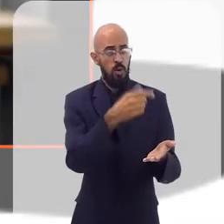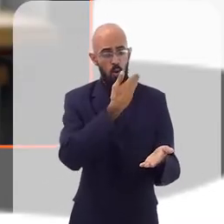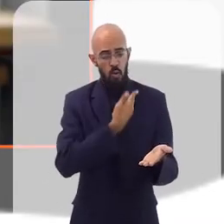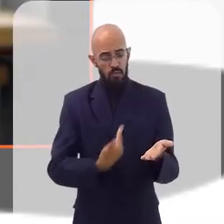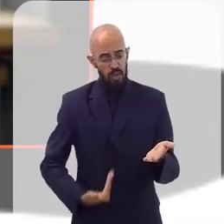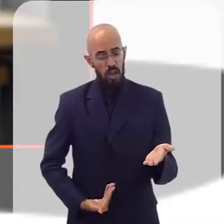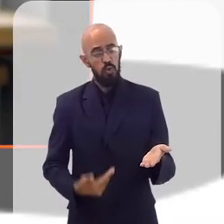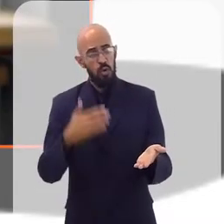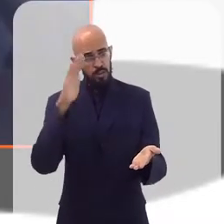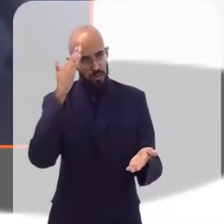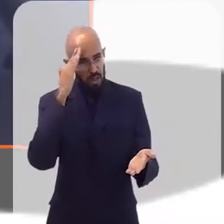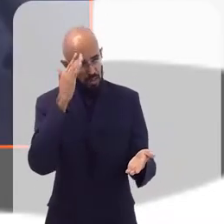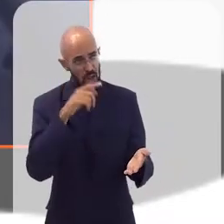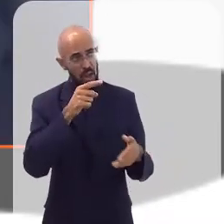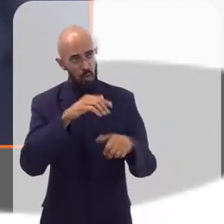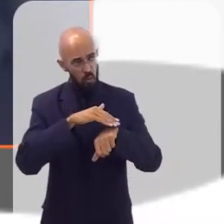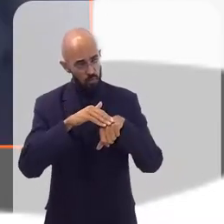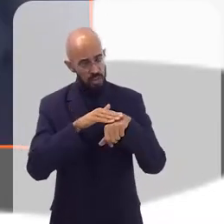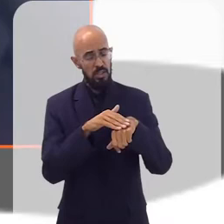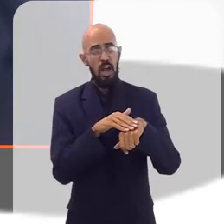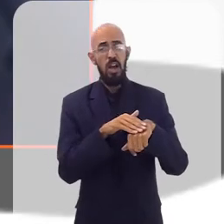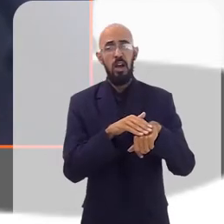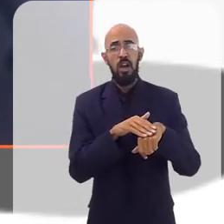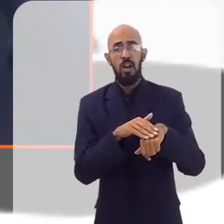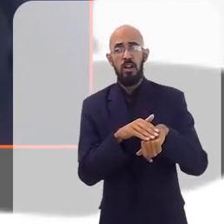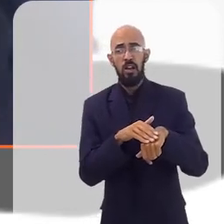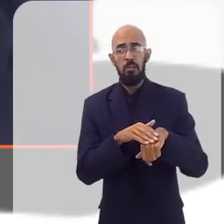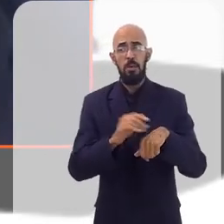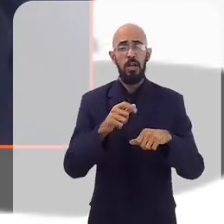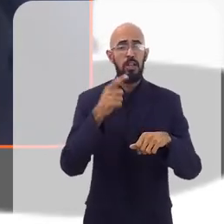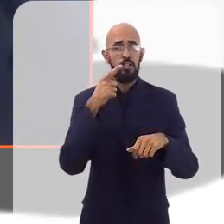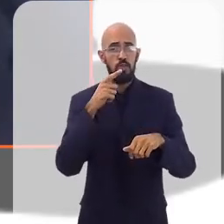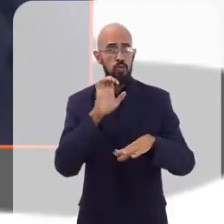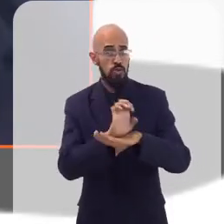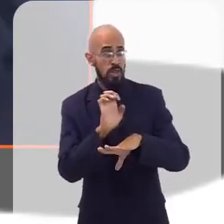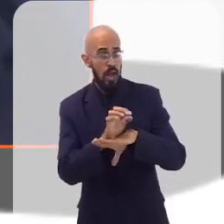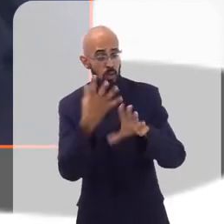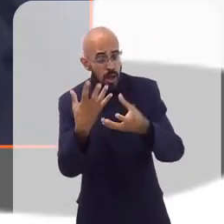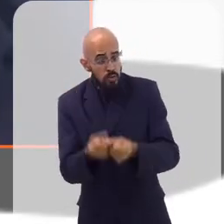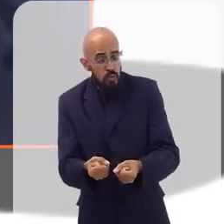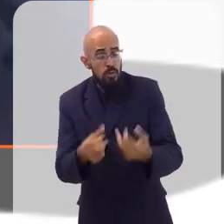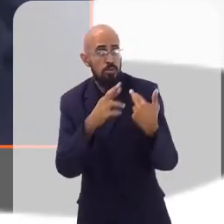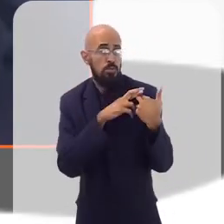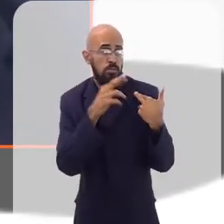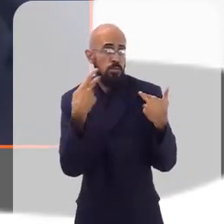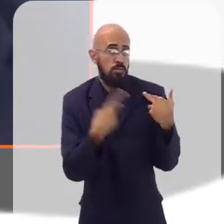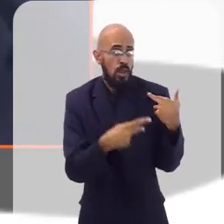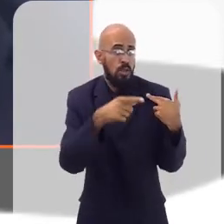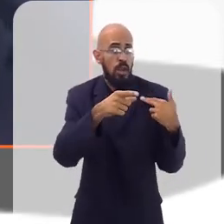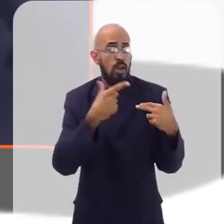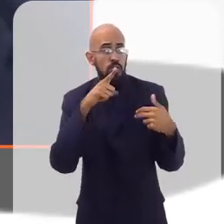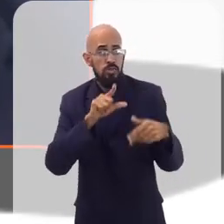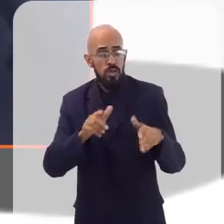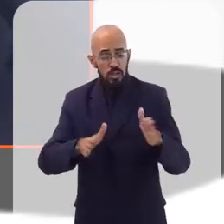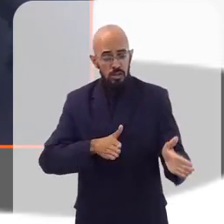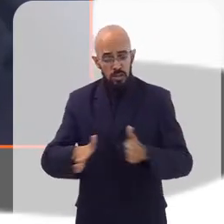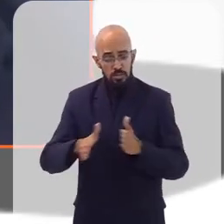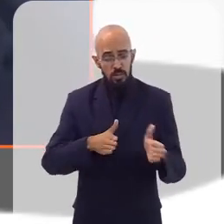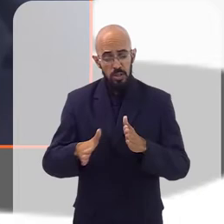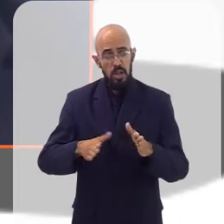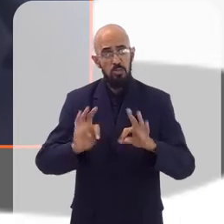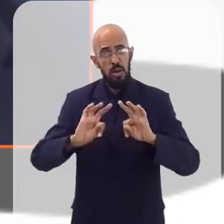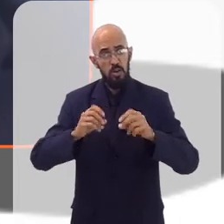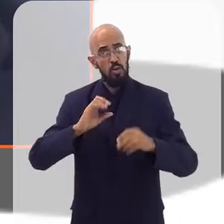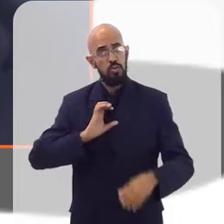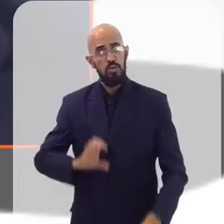para o governador não é para que a gente possa pelo menos o estado fazer a parte dele que dá condições de acessibilidade